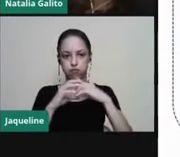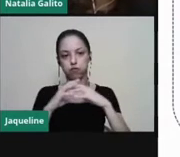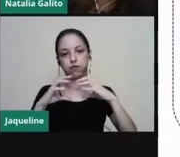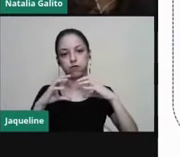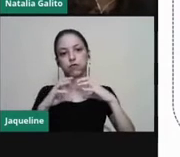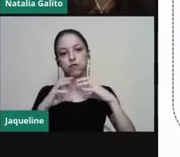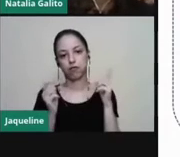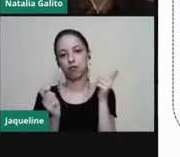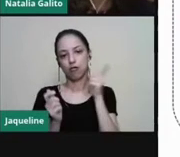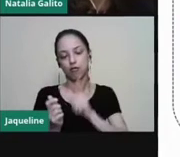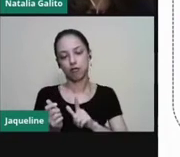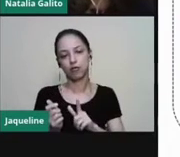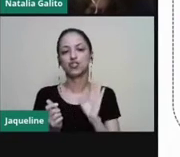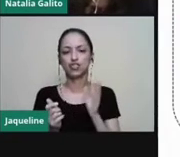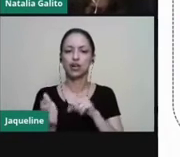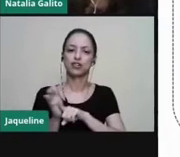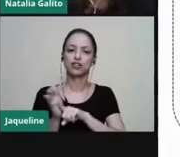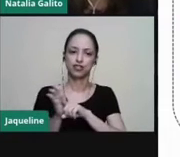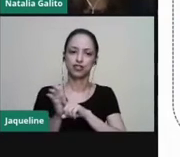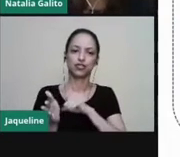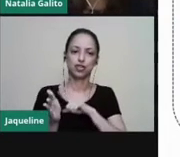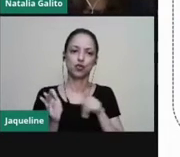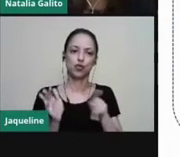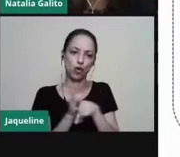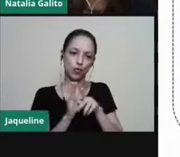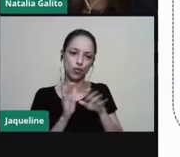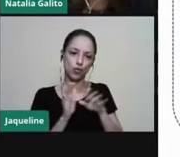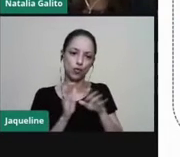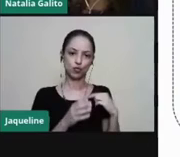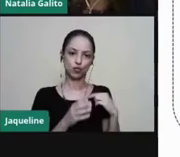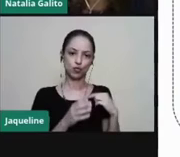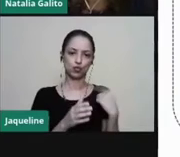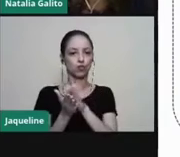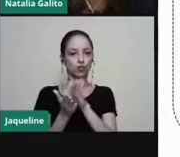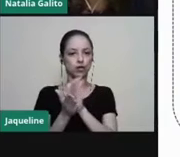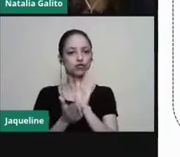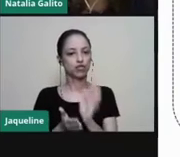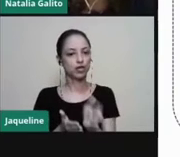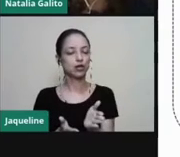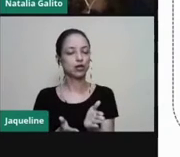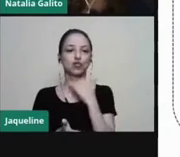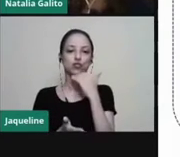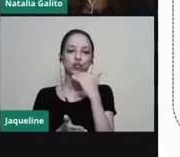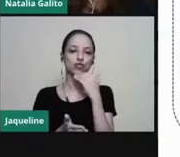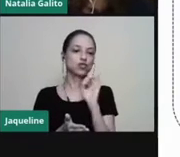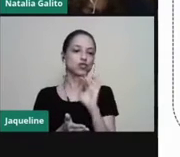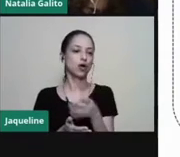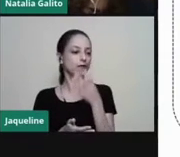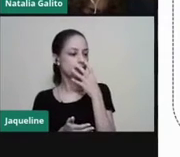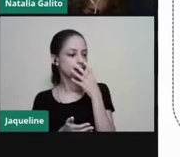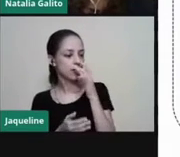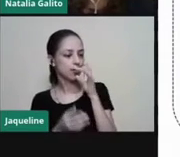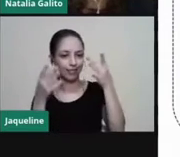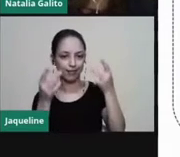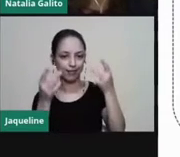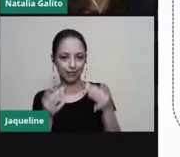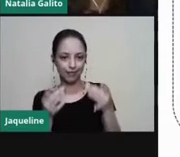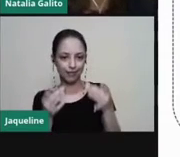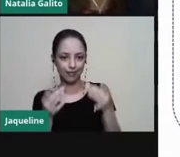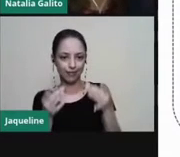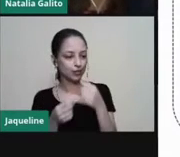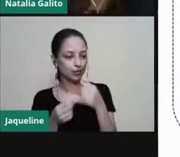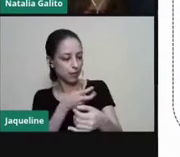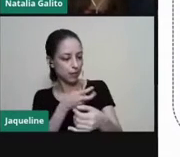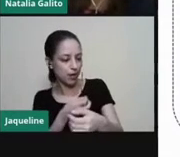existem estudos também do nosso próprio grupo também que já foi publicado, que não basta apenas só ver esse detalhe de dilatação